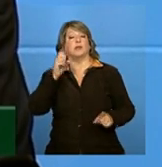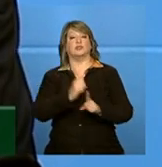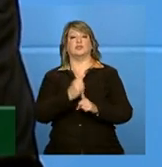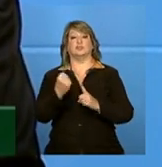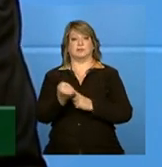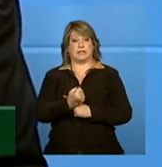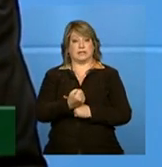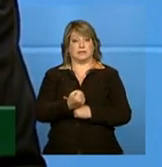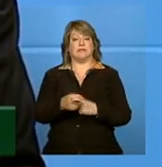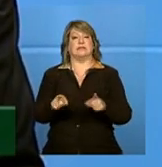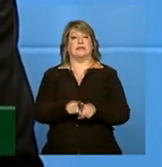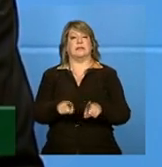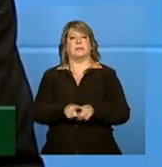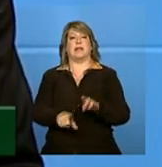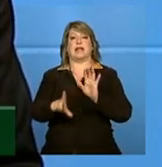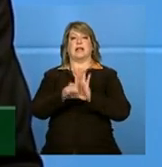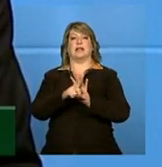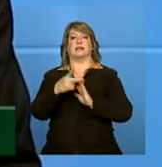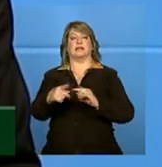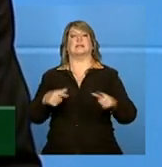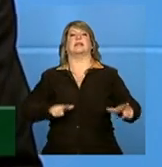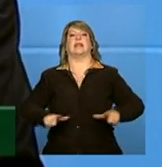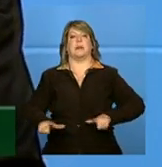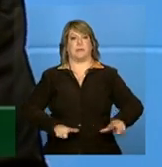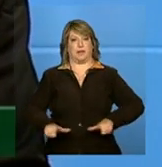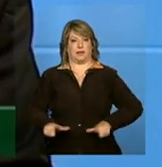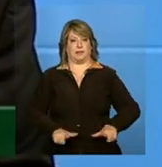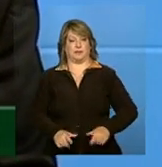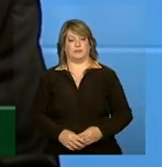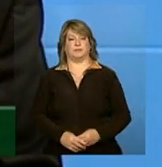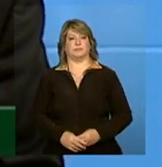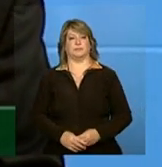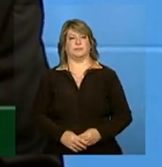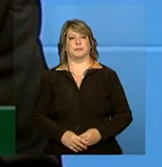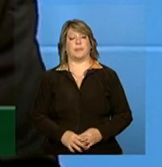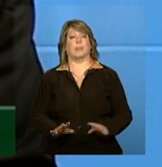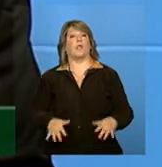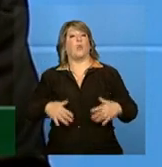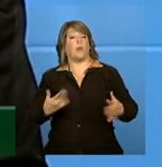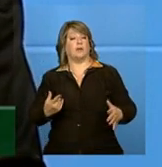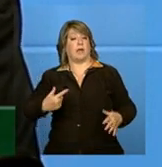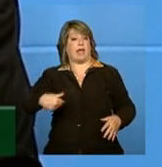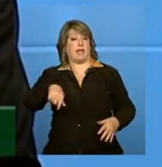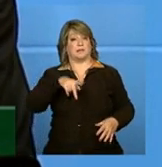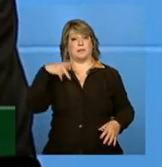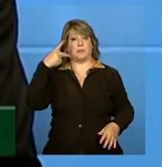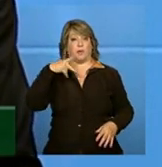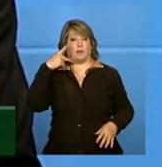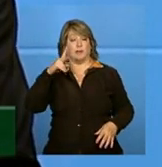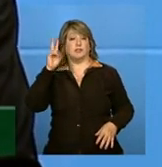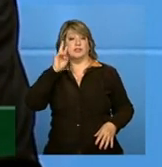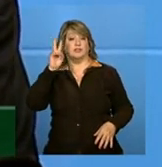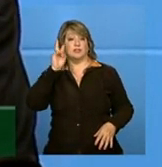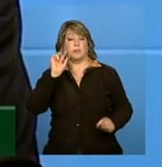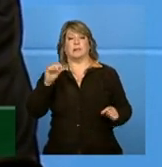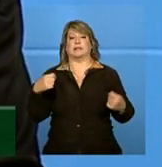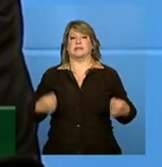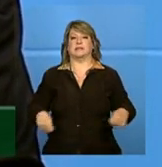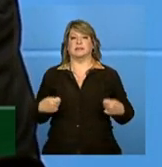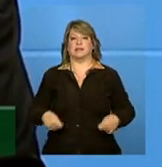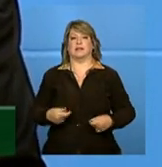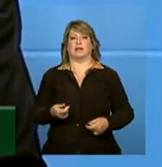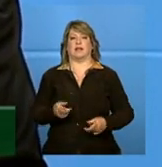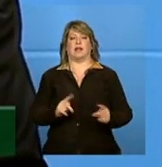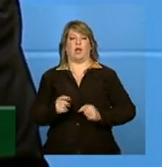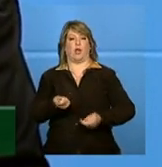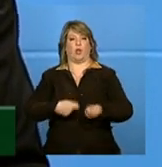sociais e da legislação trabalhista. E quando essas políticas refletem as necessidades econômicas, sociais